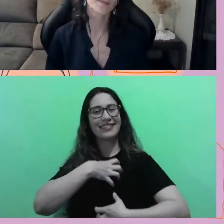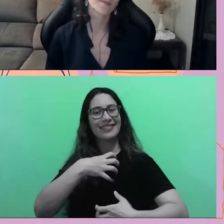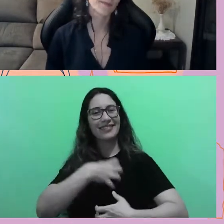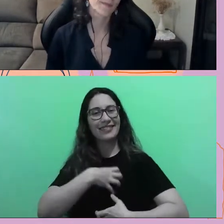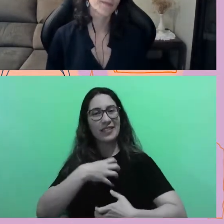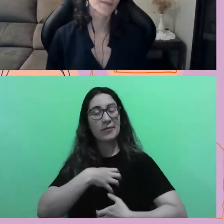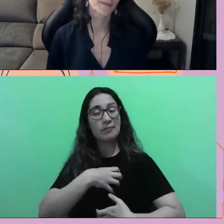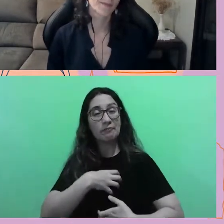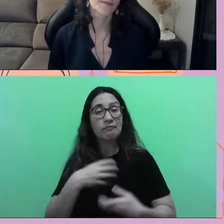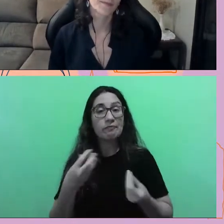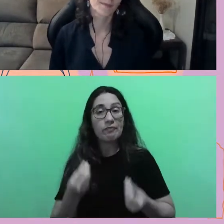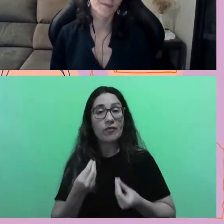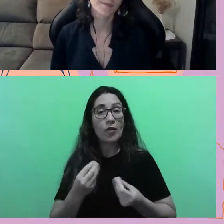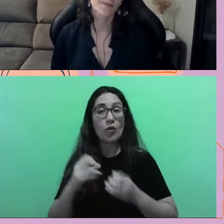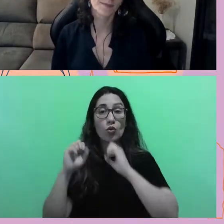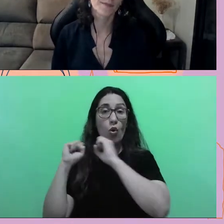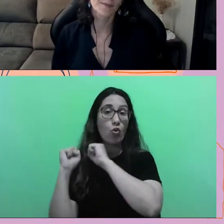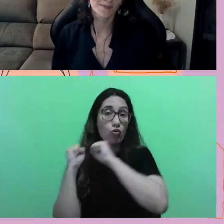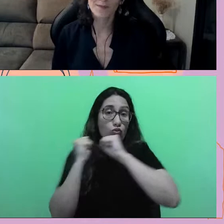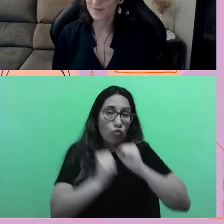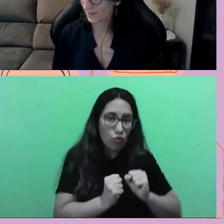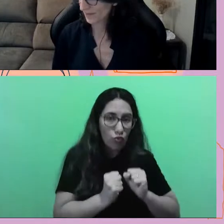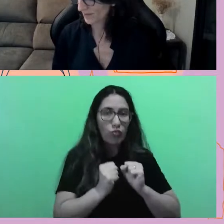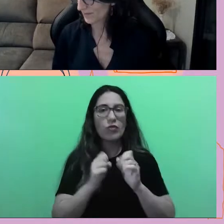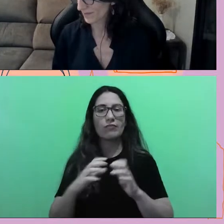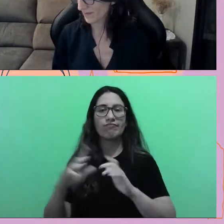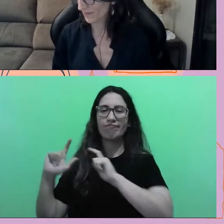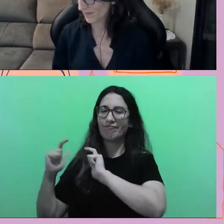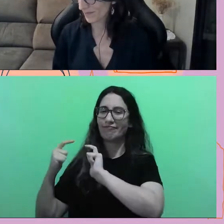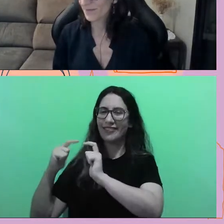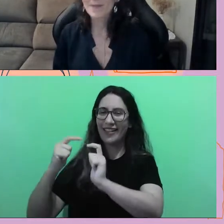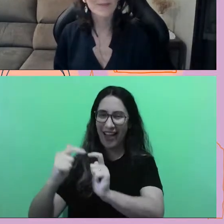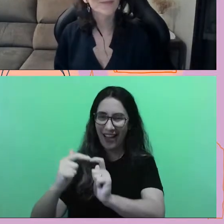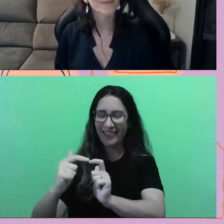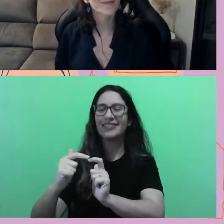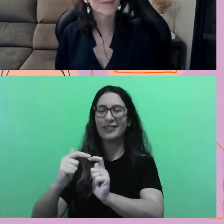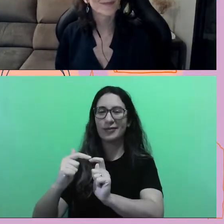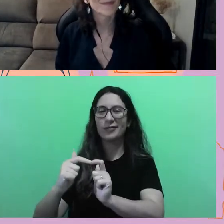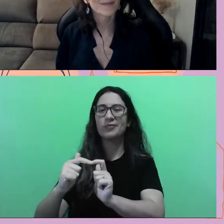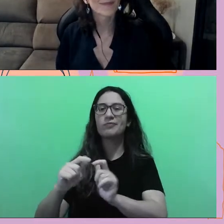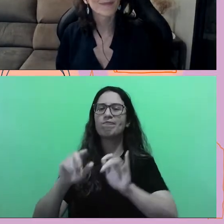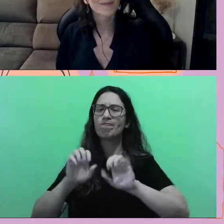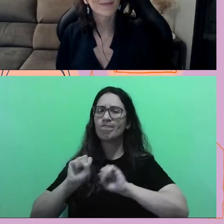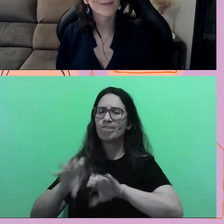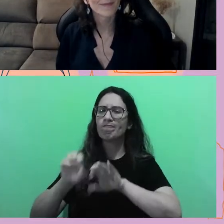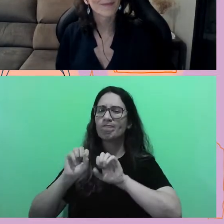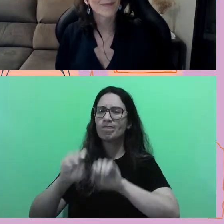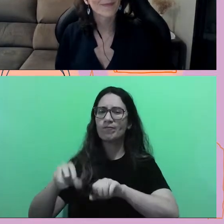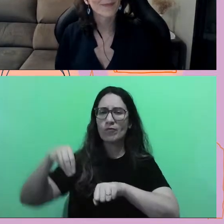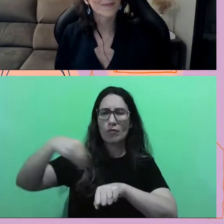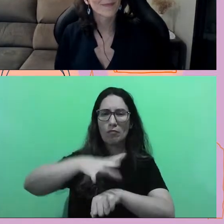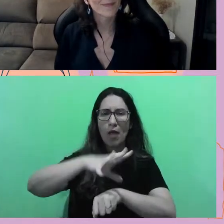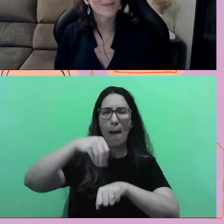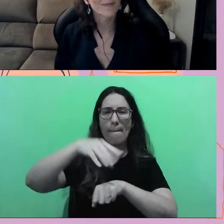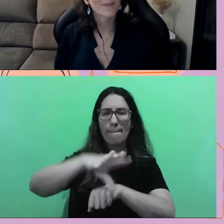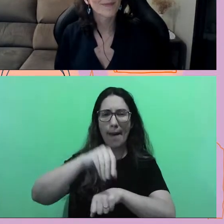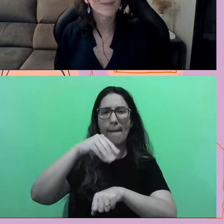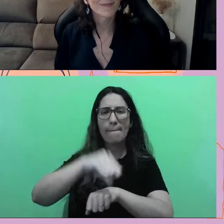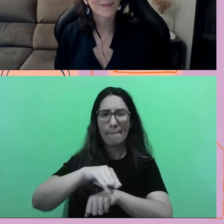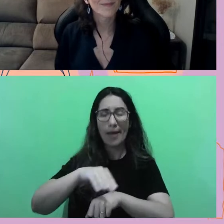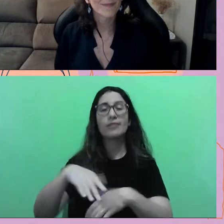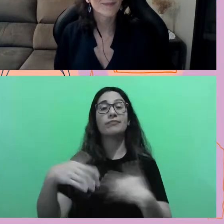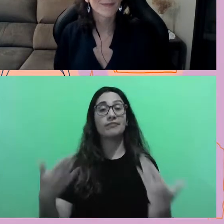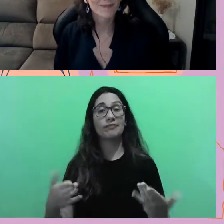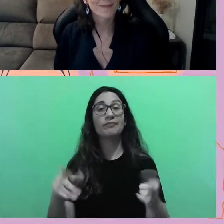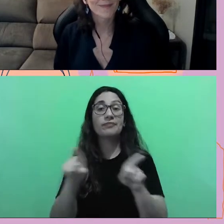só, né, o judô, né, clássico, né, o judô tradicional, deixado aí pelo Jigoro Kano, mas